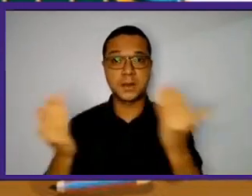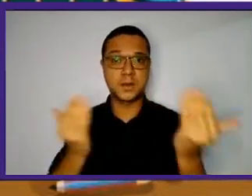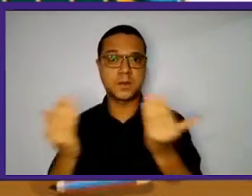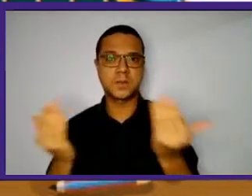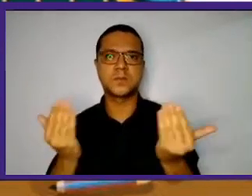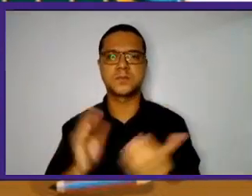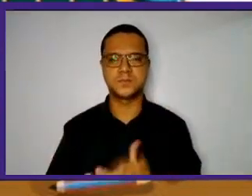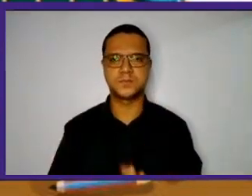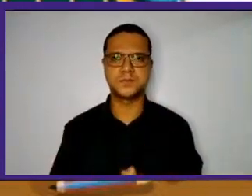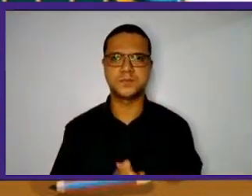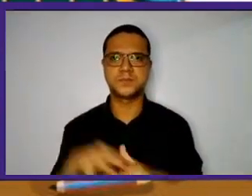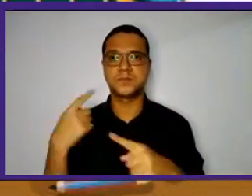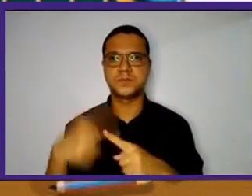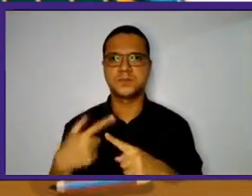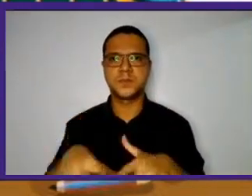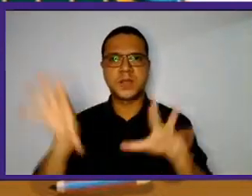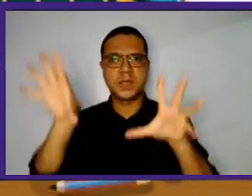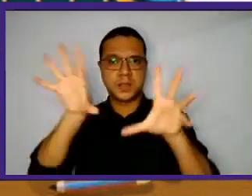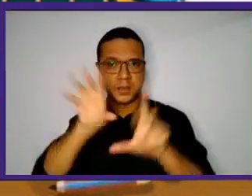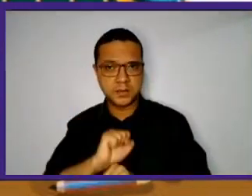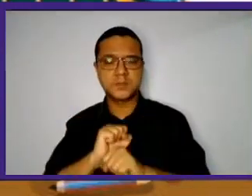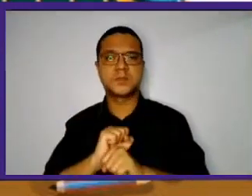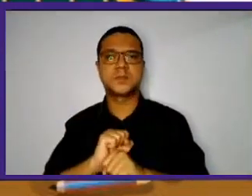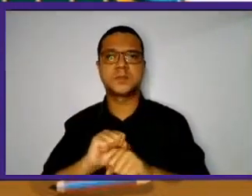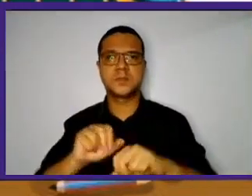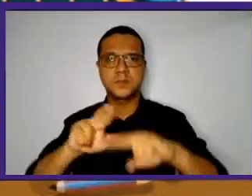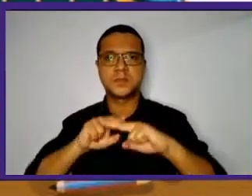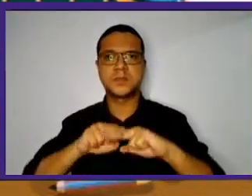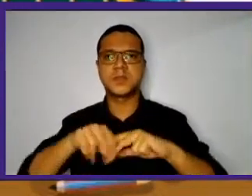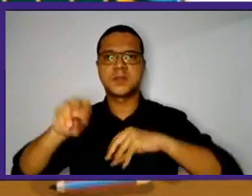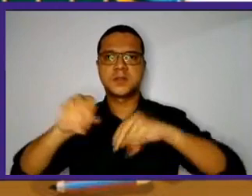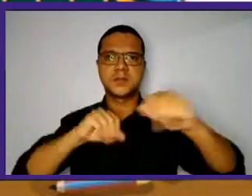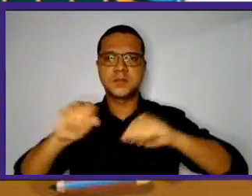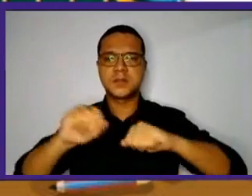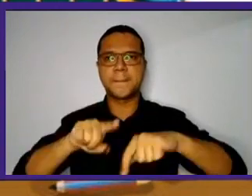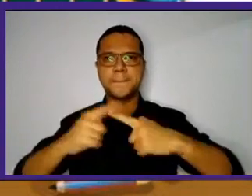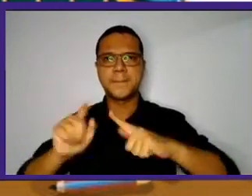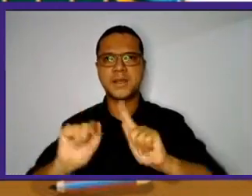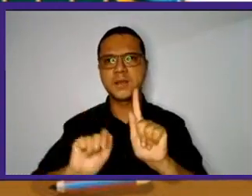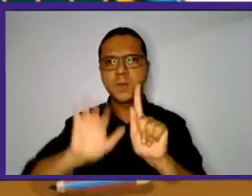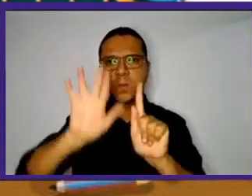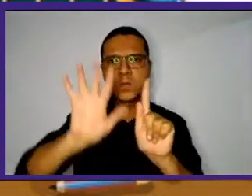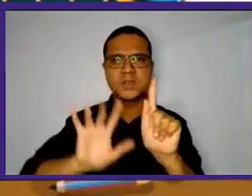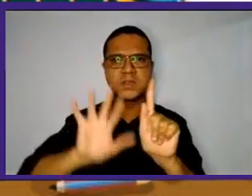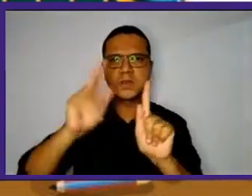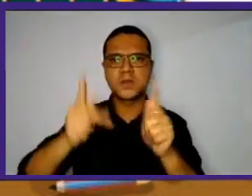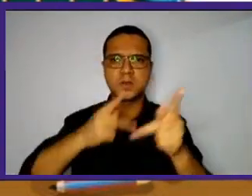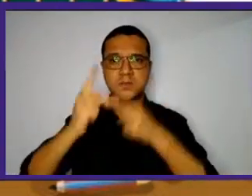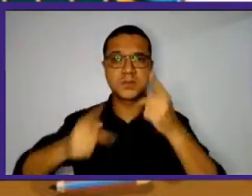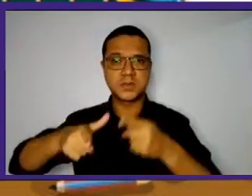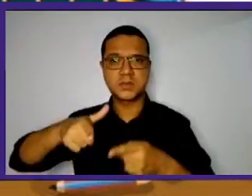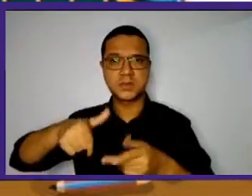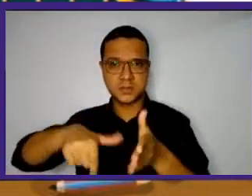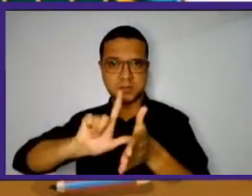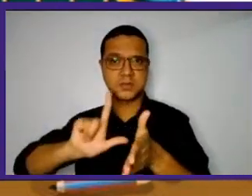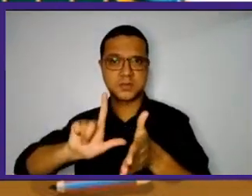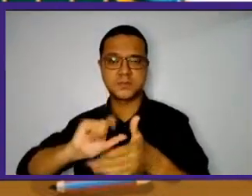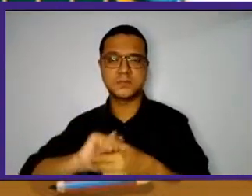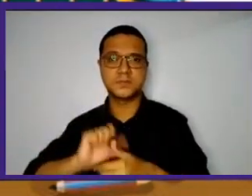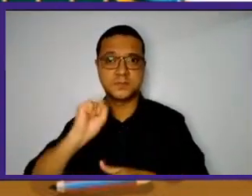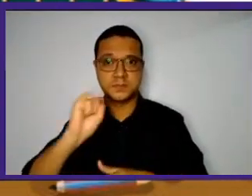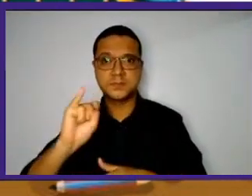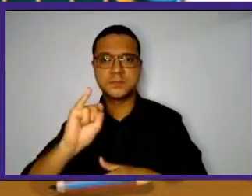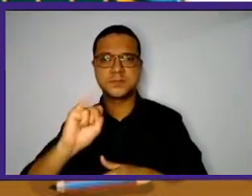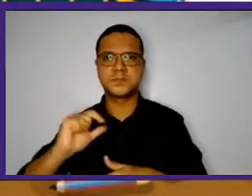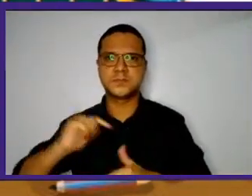a isolantes, pois vão absorver parte da energia irradiada pela Terra. Mas aqueles gases que eu falei anteriormente, se